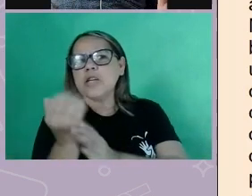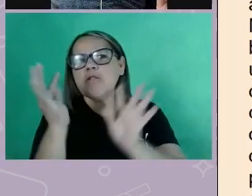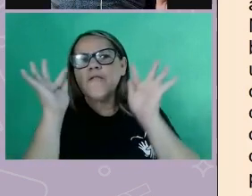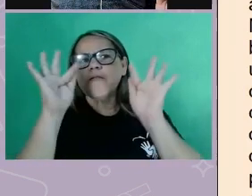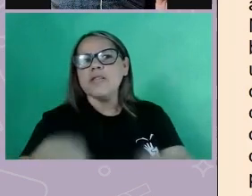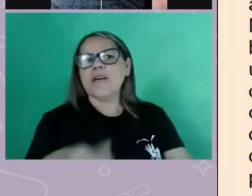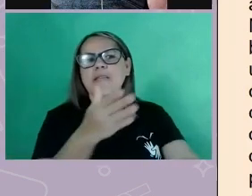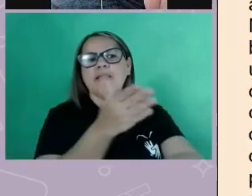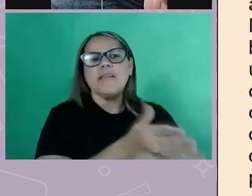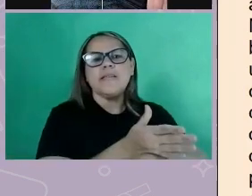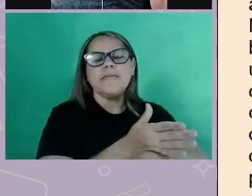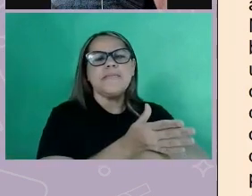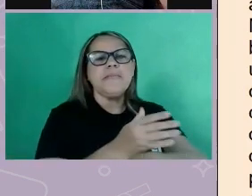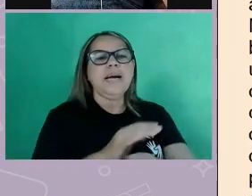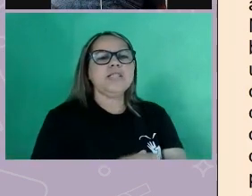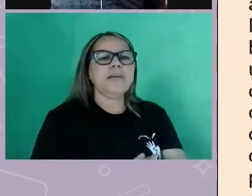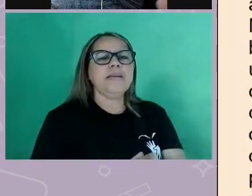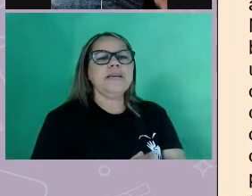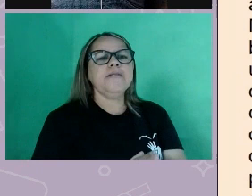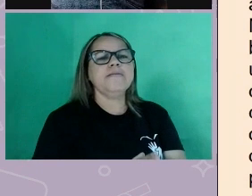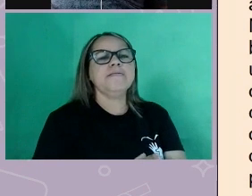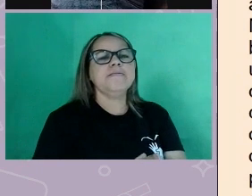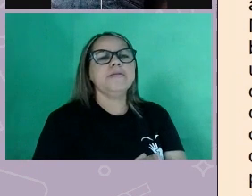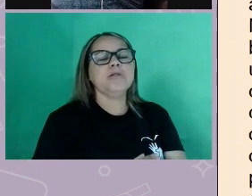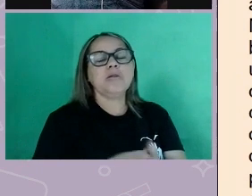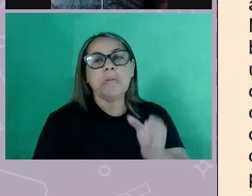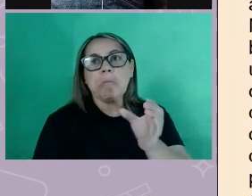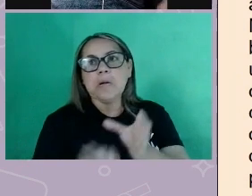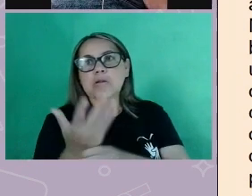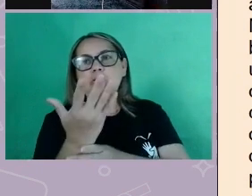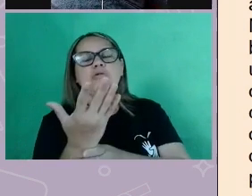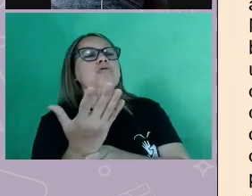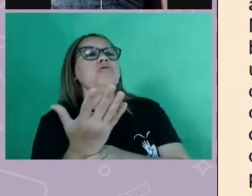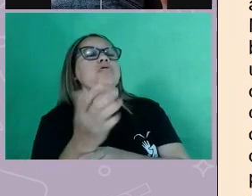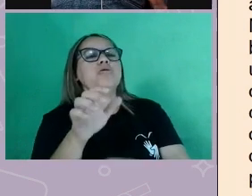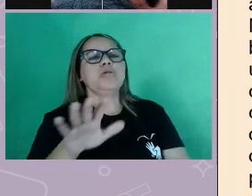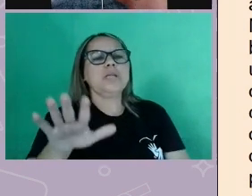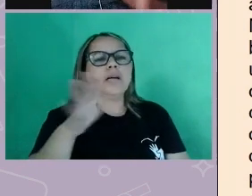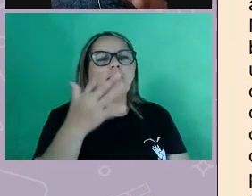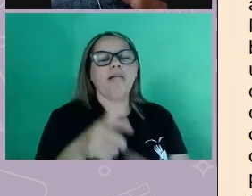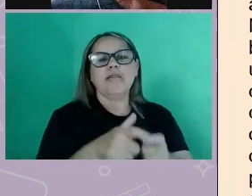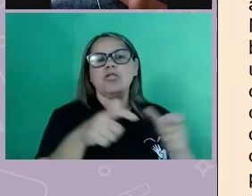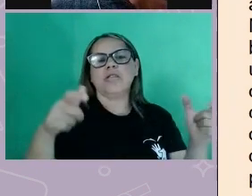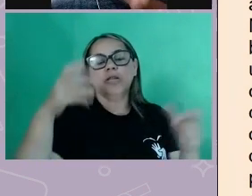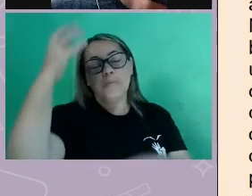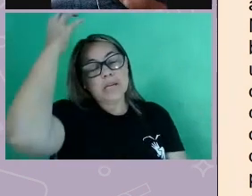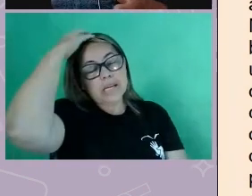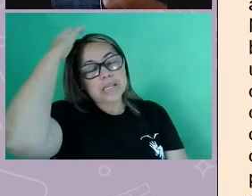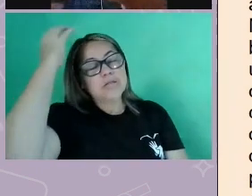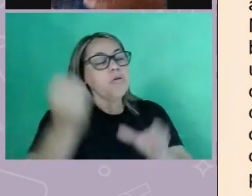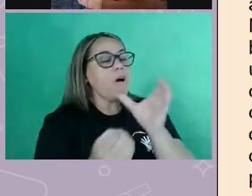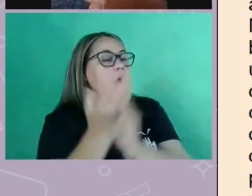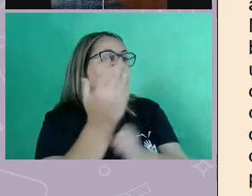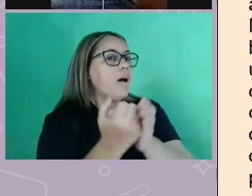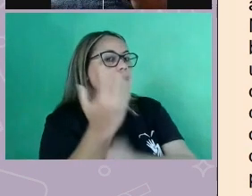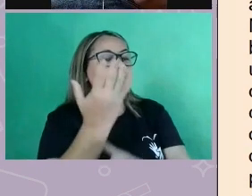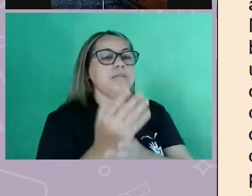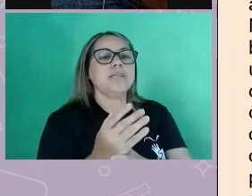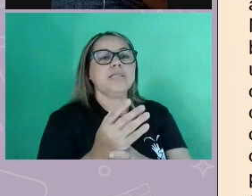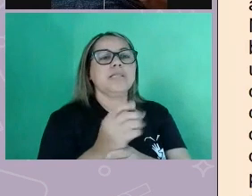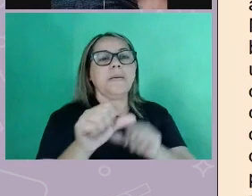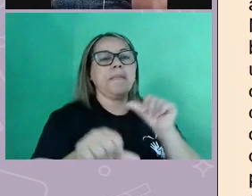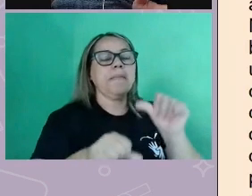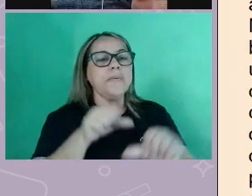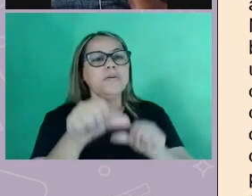quando surgem os grandes estados nacionais as grandes monarquias isso é uma coisa que surge na transição